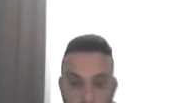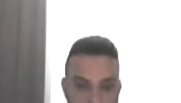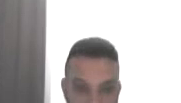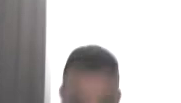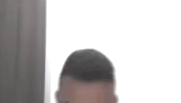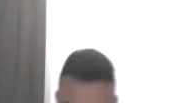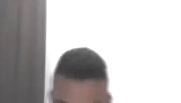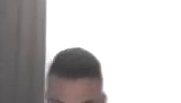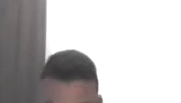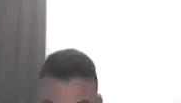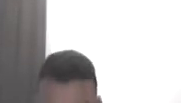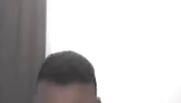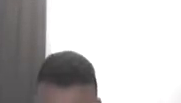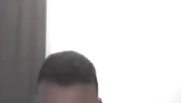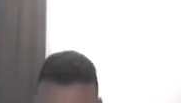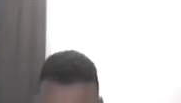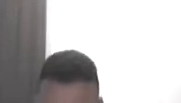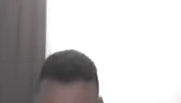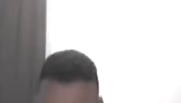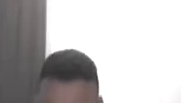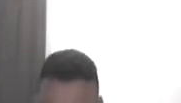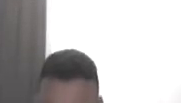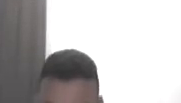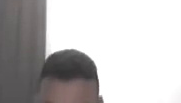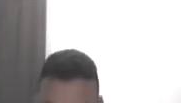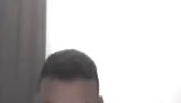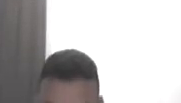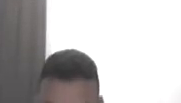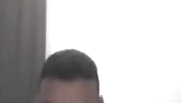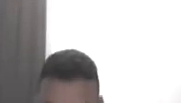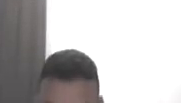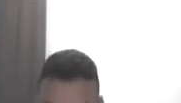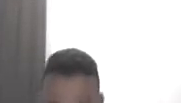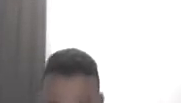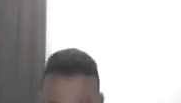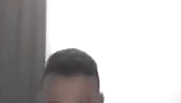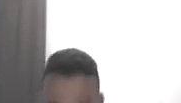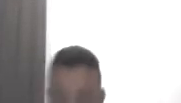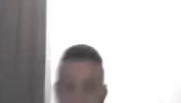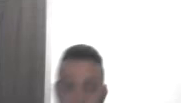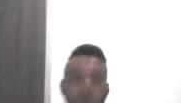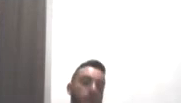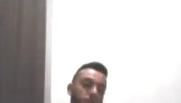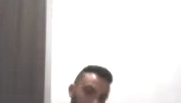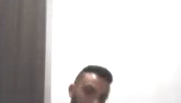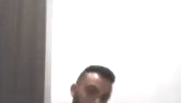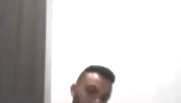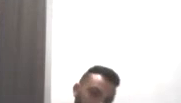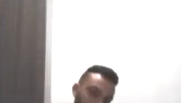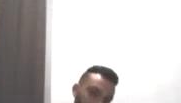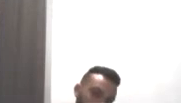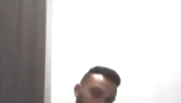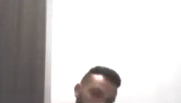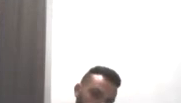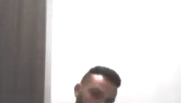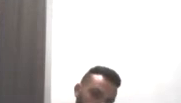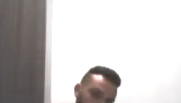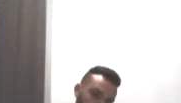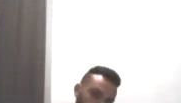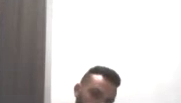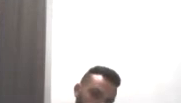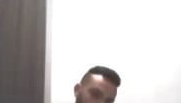é insolúvel à água, certo? Então, ele é apolar, né? Não existe polaridade na sua